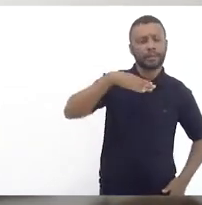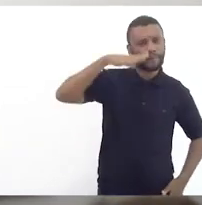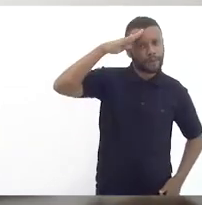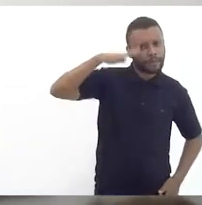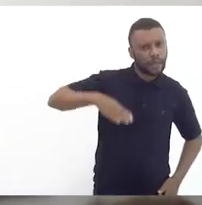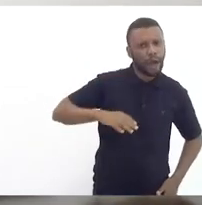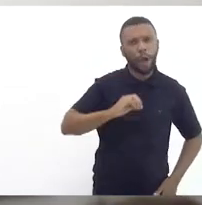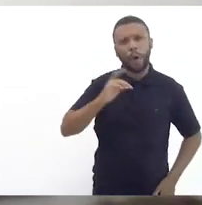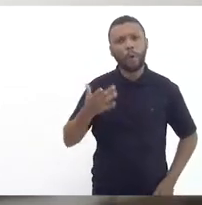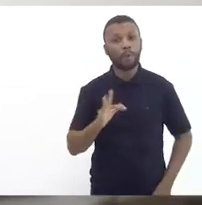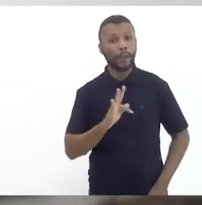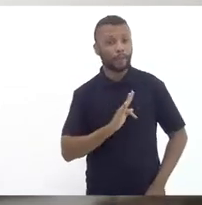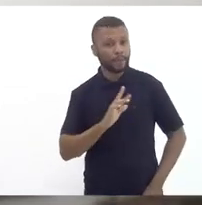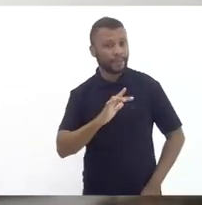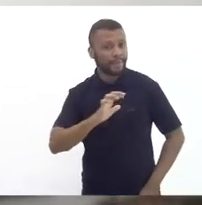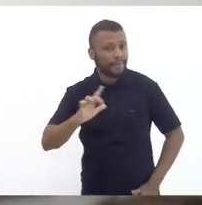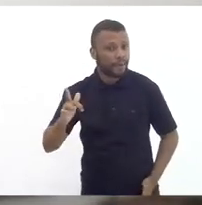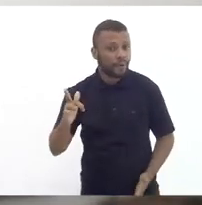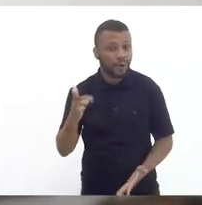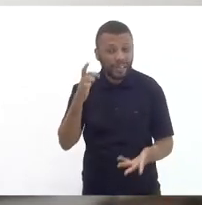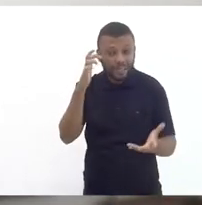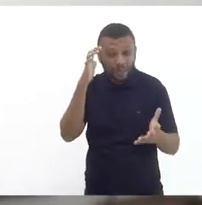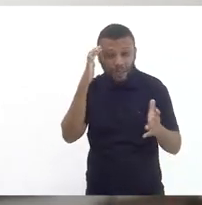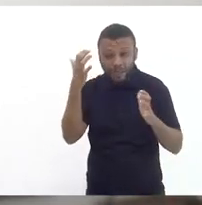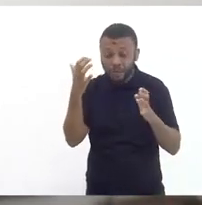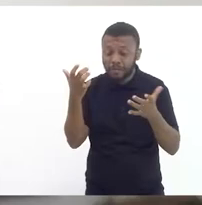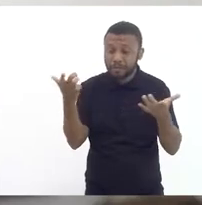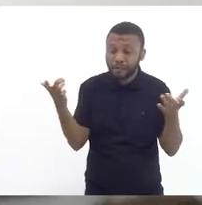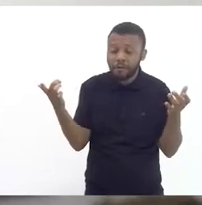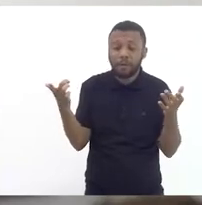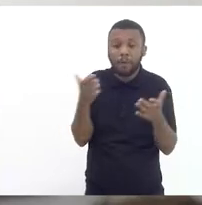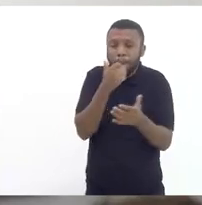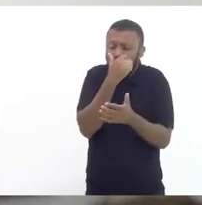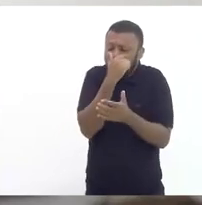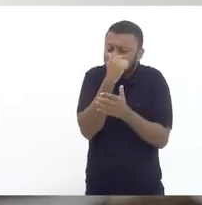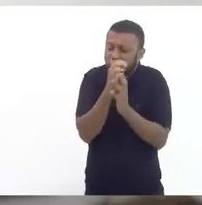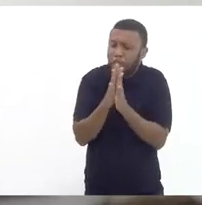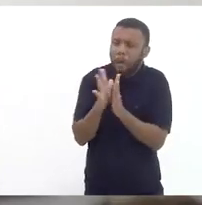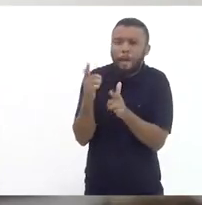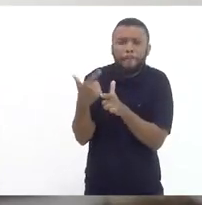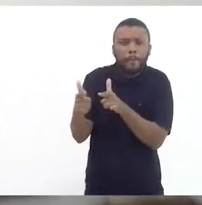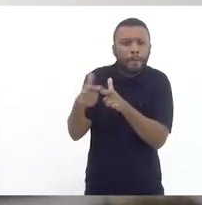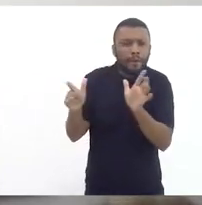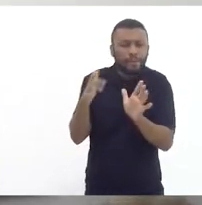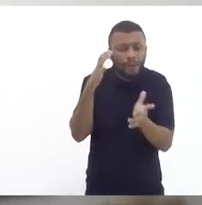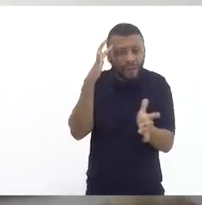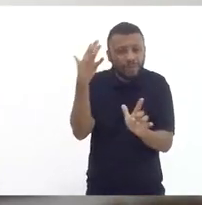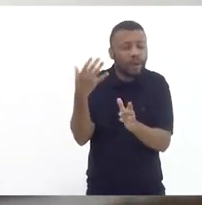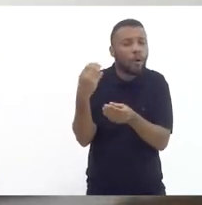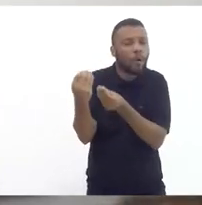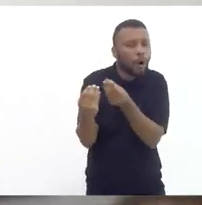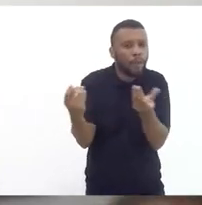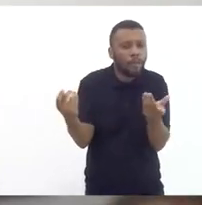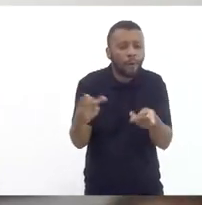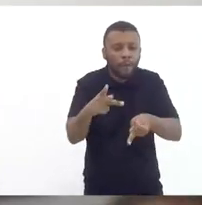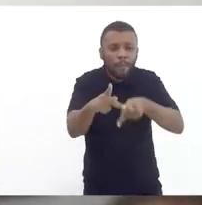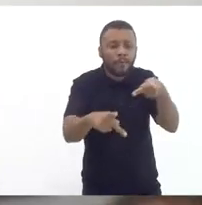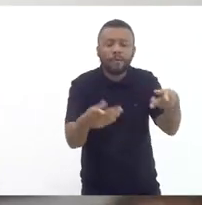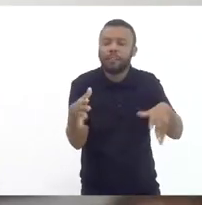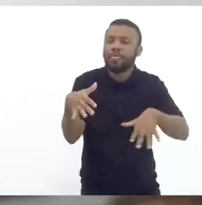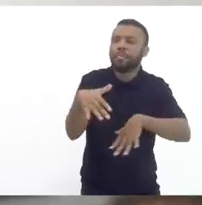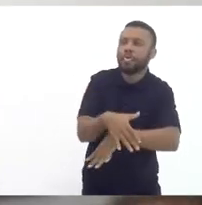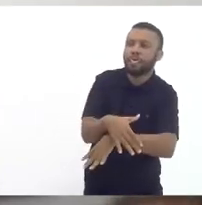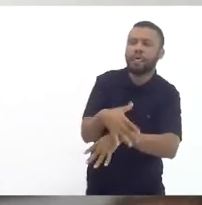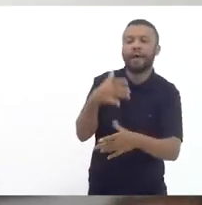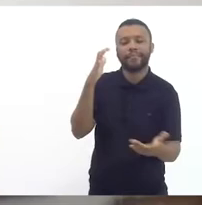que as estações estão tomadas não resolve o nosso problema. Nós vamos resolver com quem? Vamos deixar o povo à mercê da